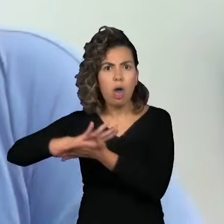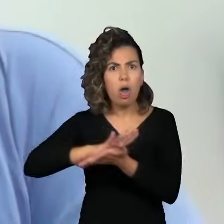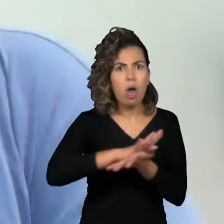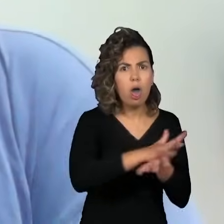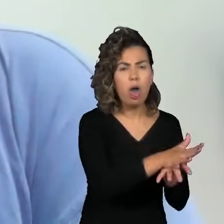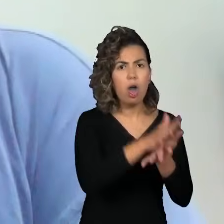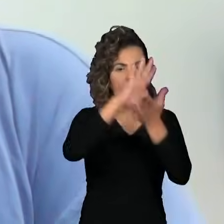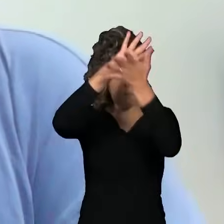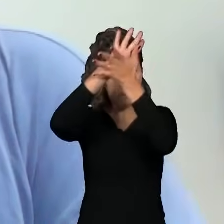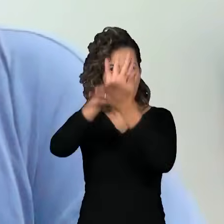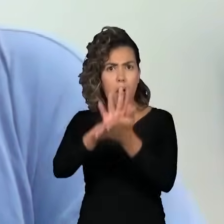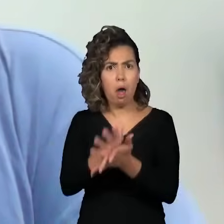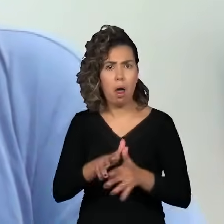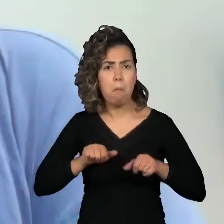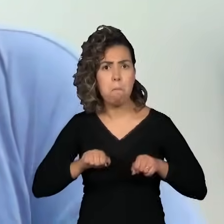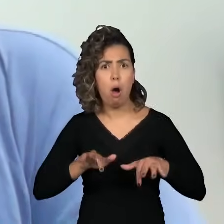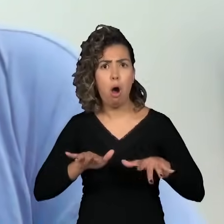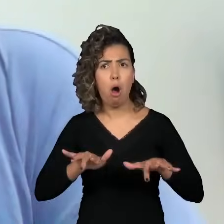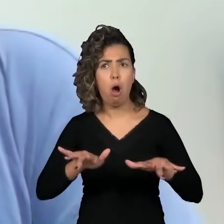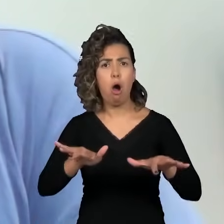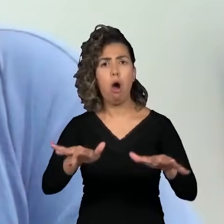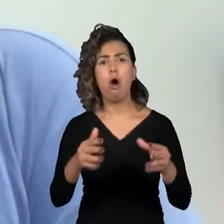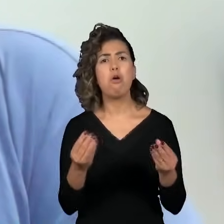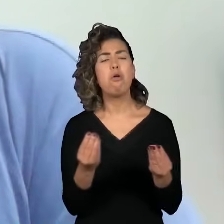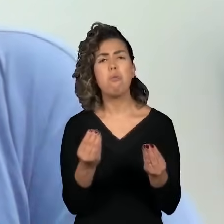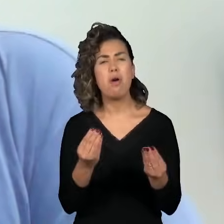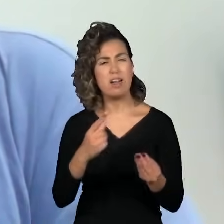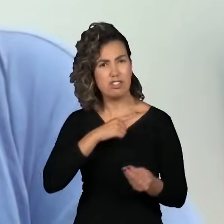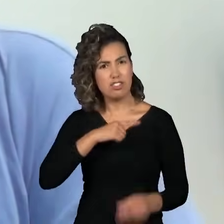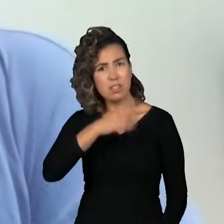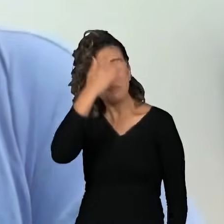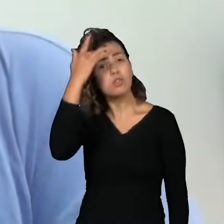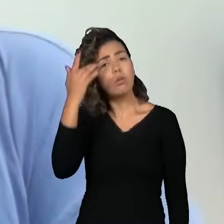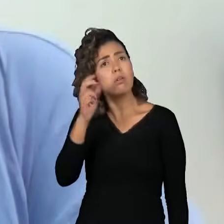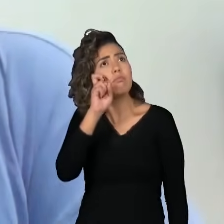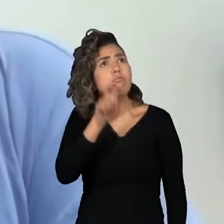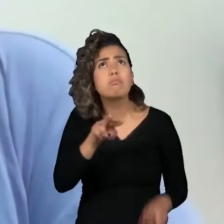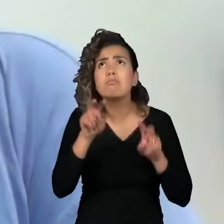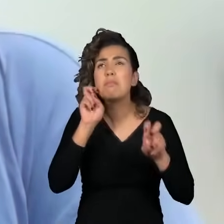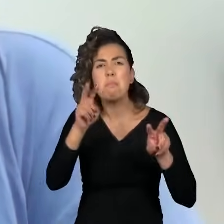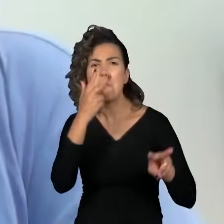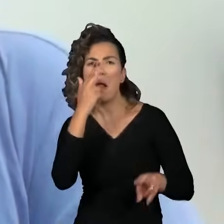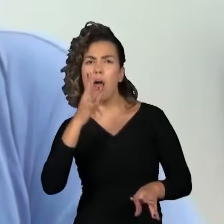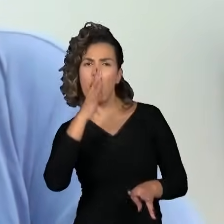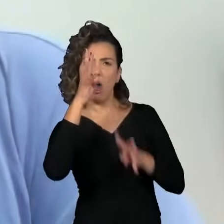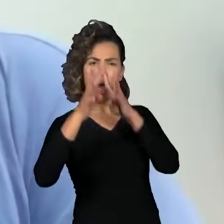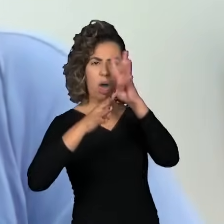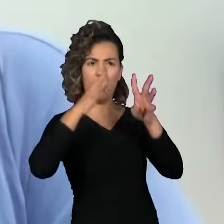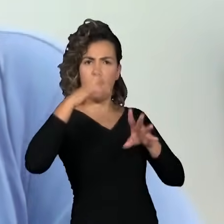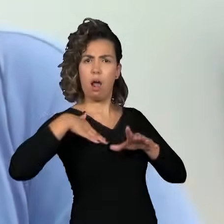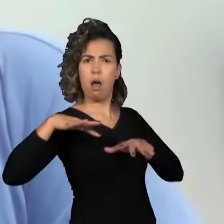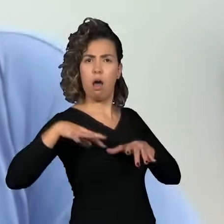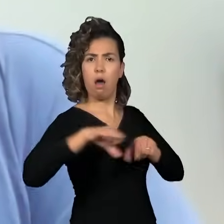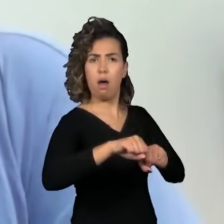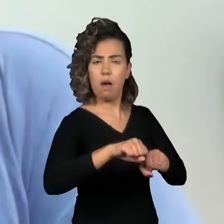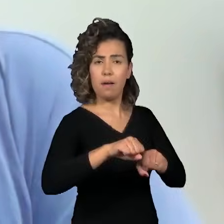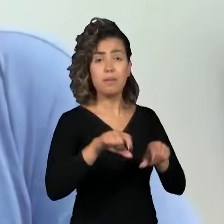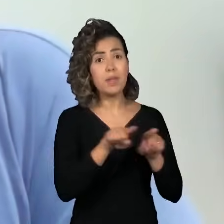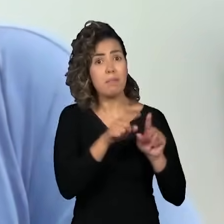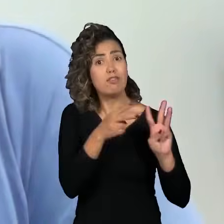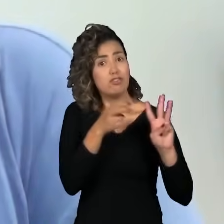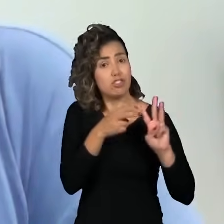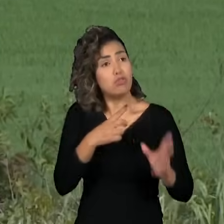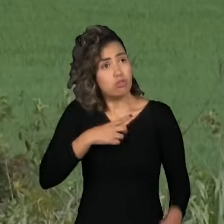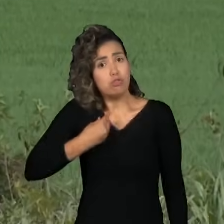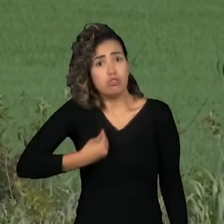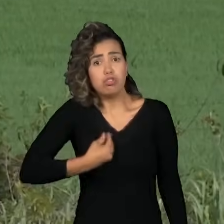construído pela criação de unidades de conservação e o reconhecimento territorial histórico dos povos indígenas que ali